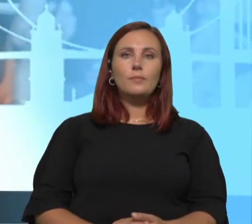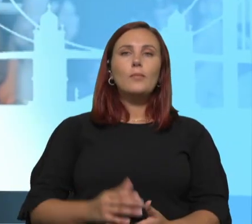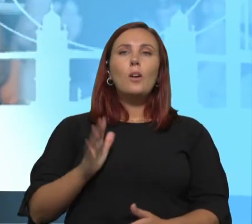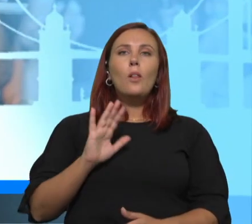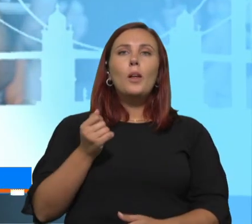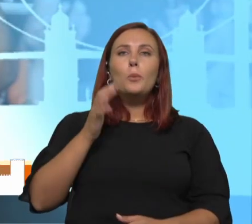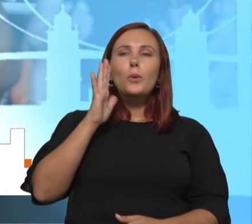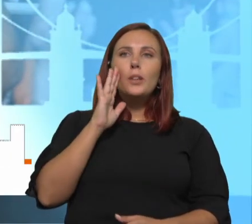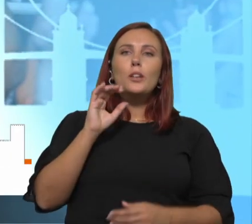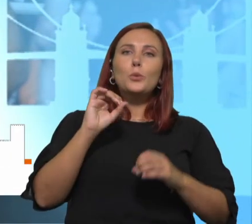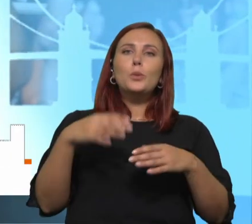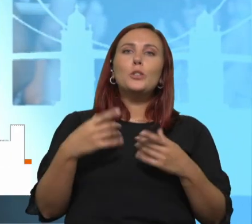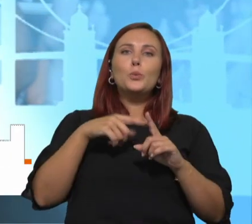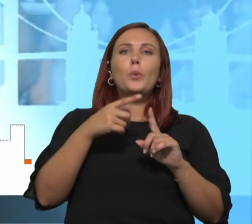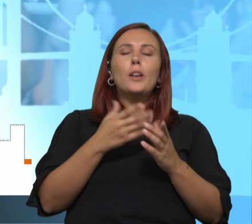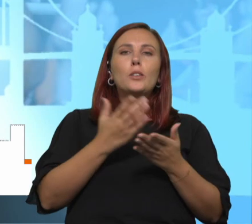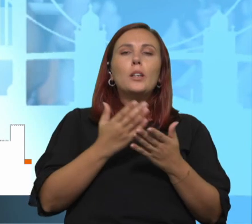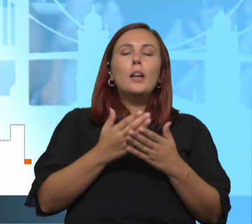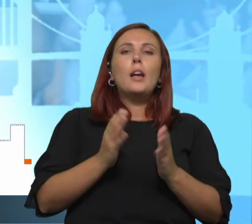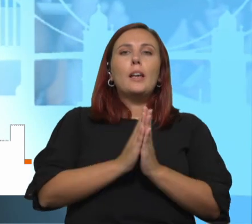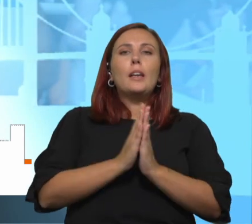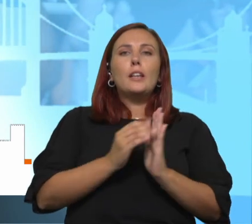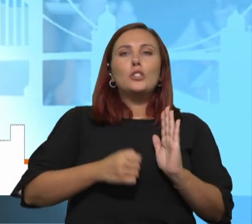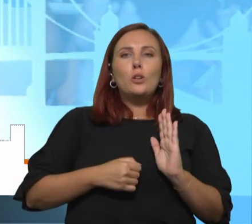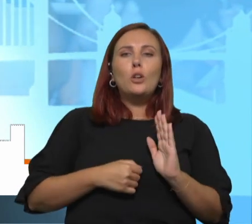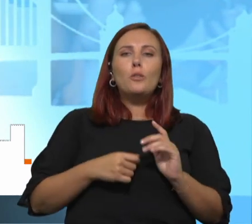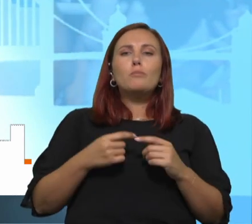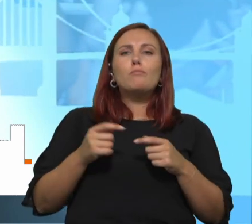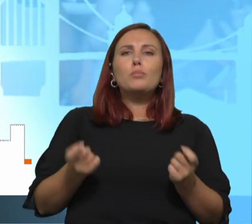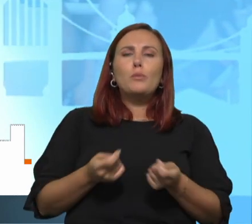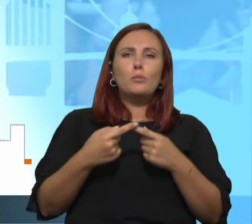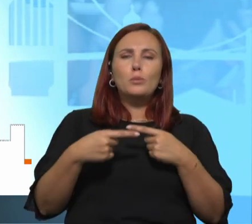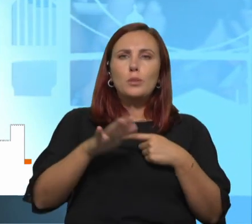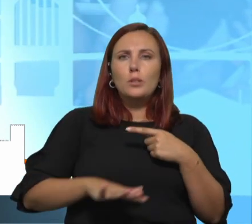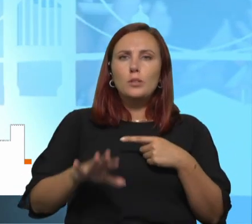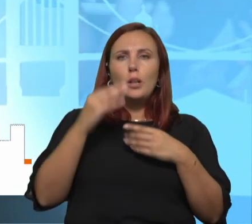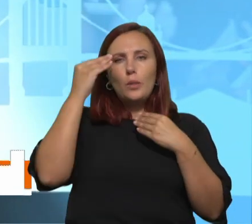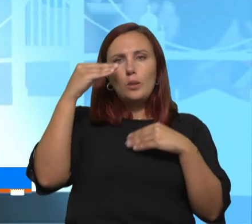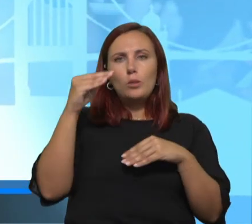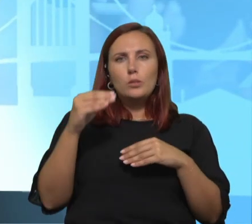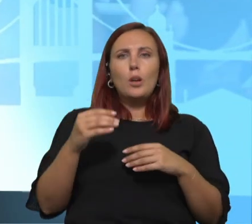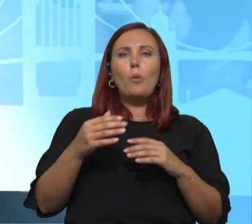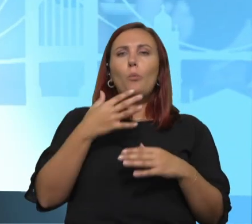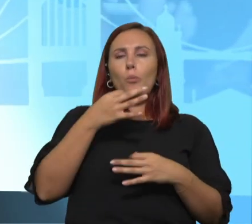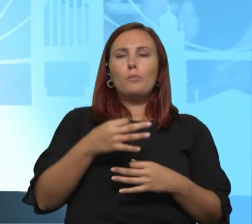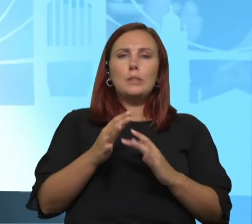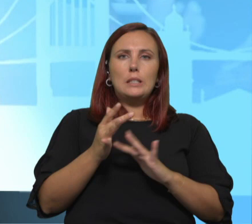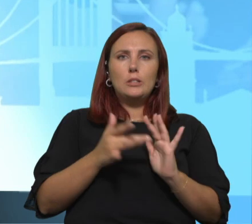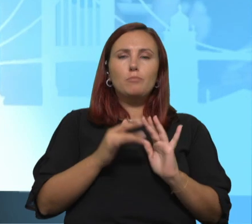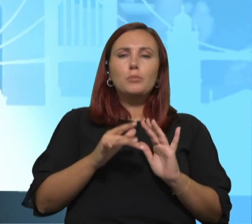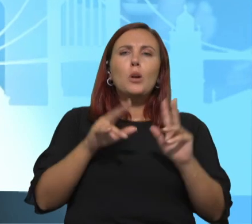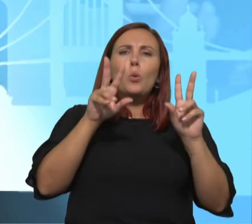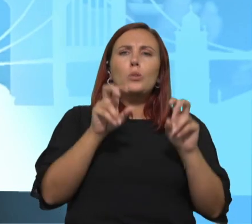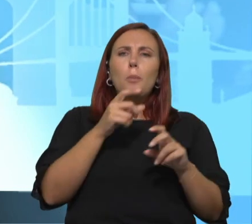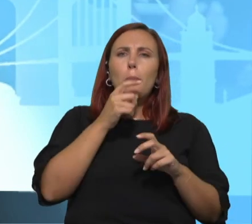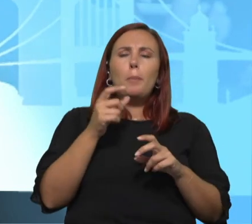Olá, muito boa tarde. No início de um ano letivo, a Igreja Católica promove uma Semana Nacional da Educação Cristã. Este ano, em torno do tema